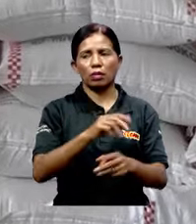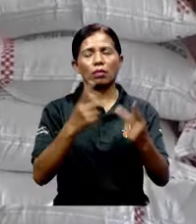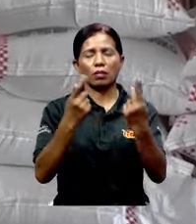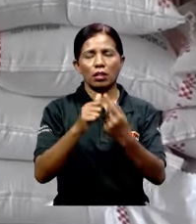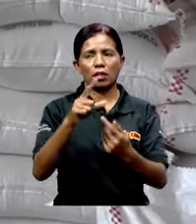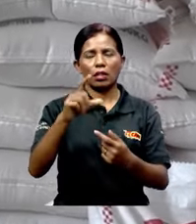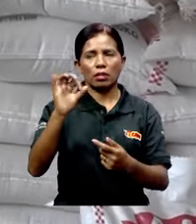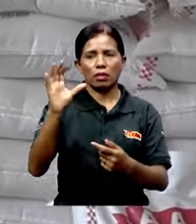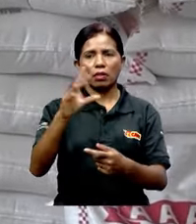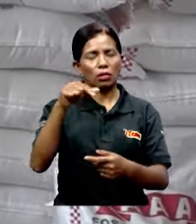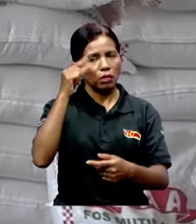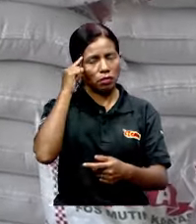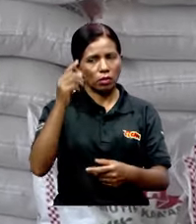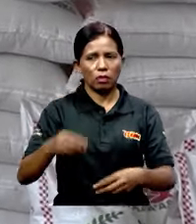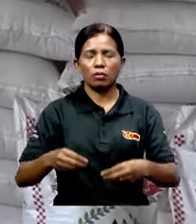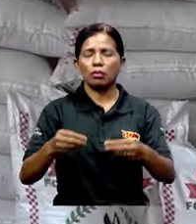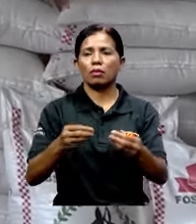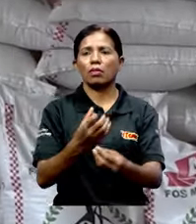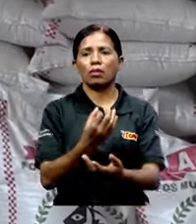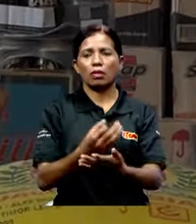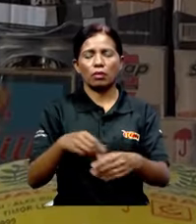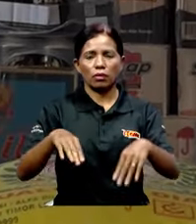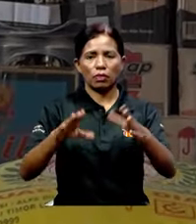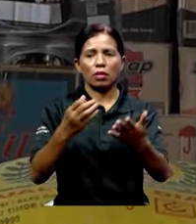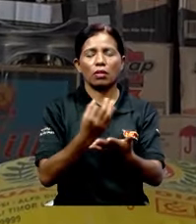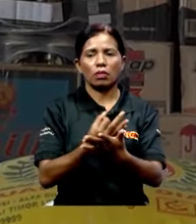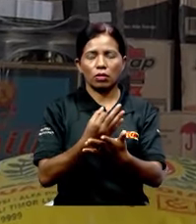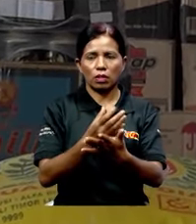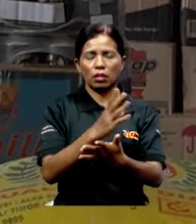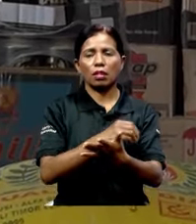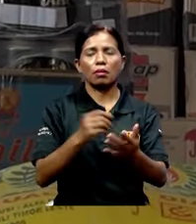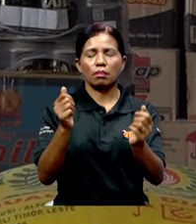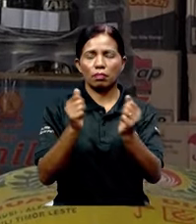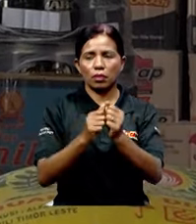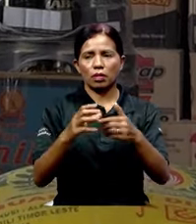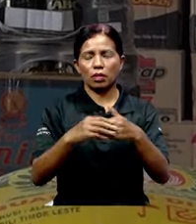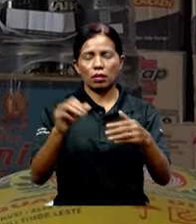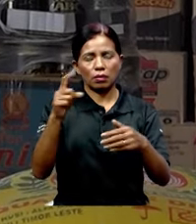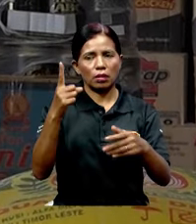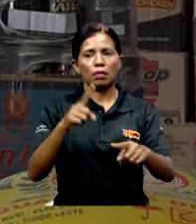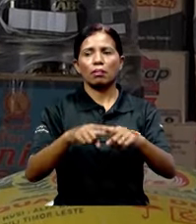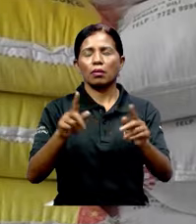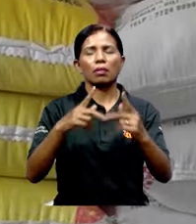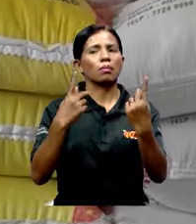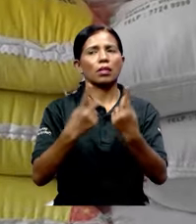Alfa Dili, nebe governo subsidia, a tufan ho folin dólar sanu resen ida, ba comunidade, maibe